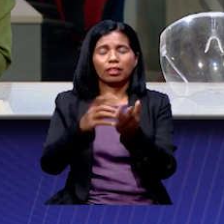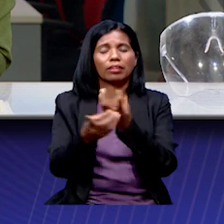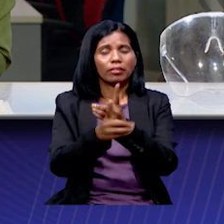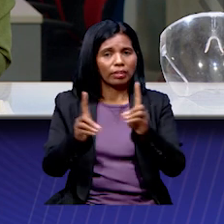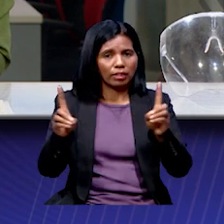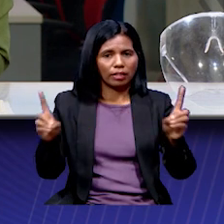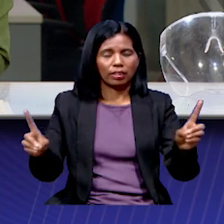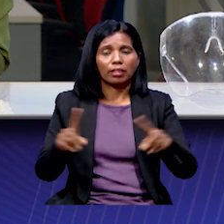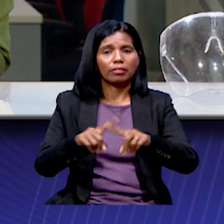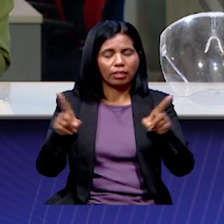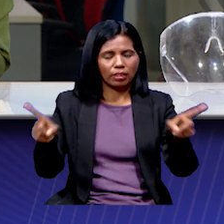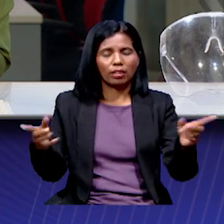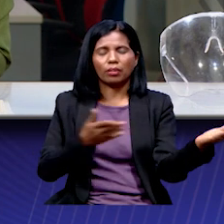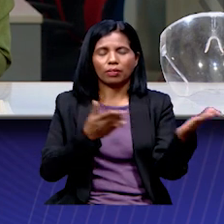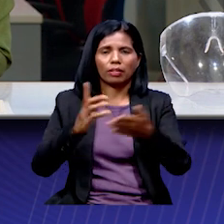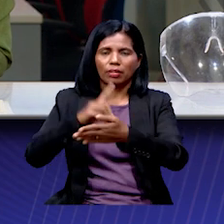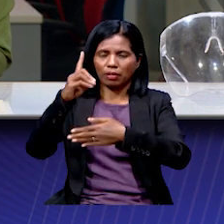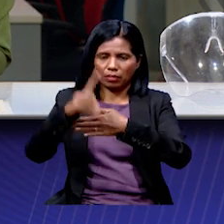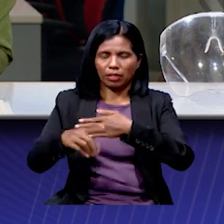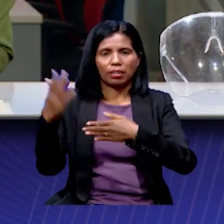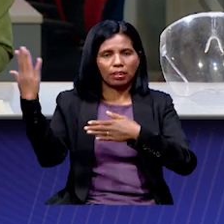lore desenvolvimento e harailaran.